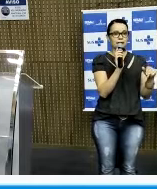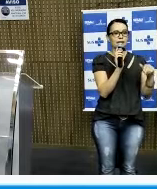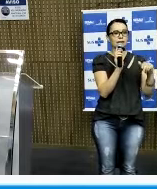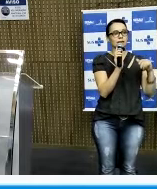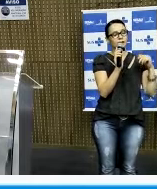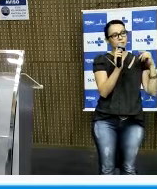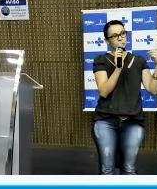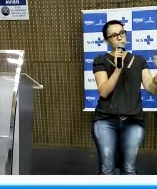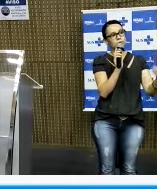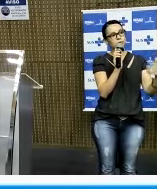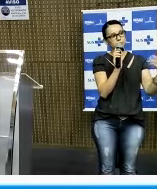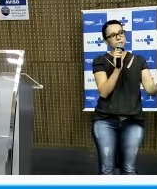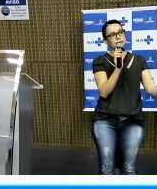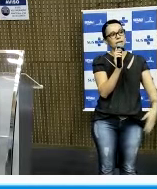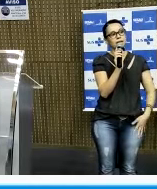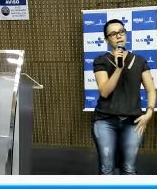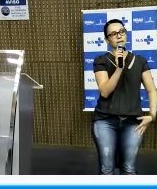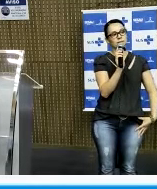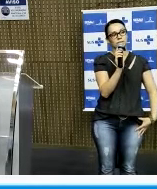da Gameleira e agora o novo